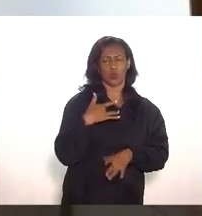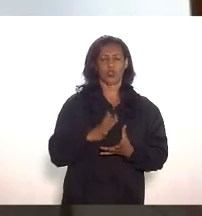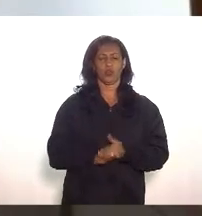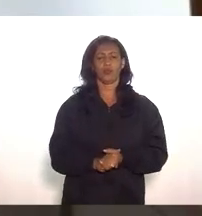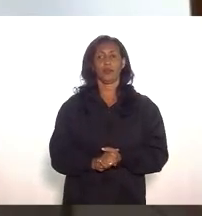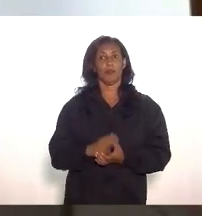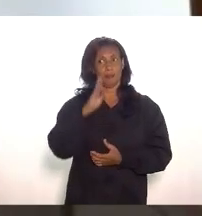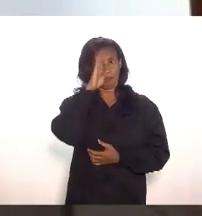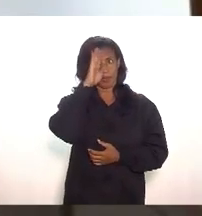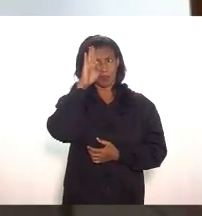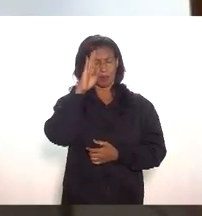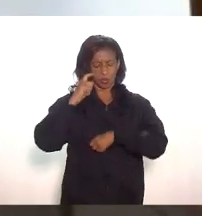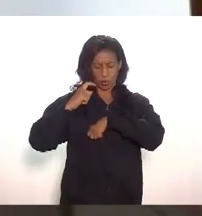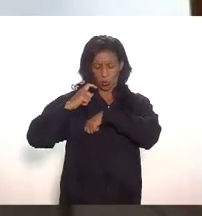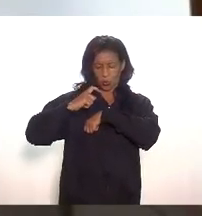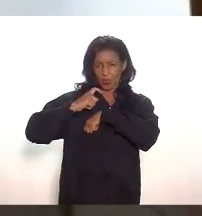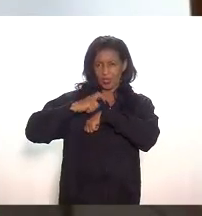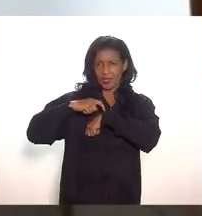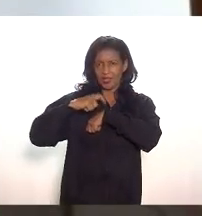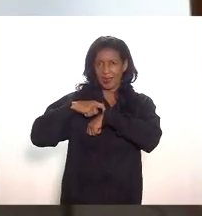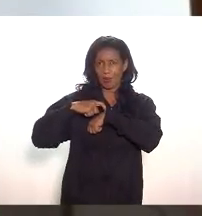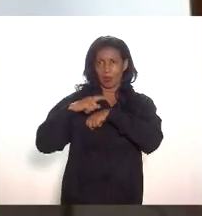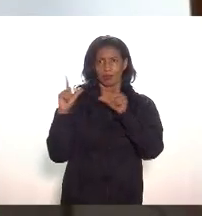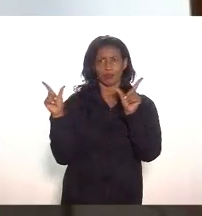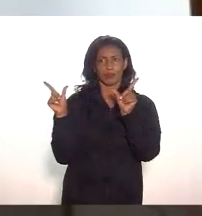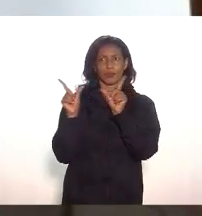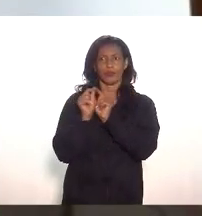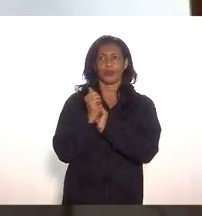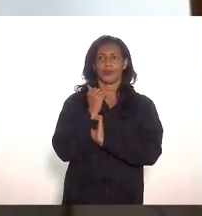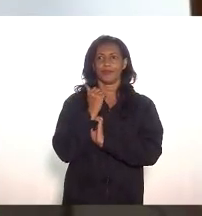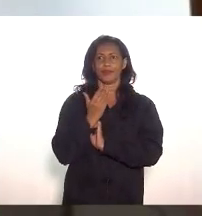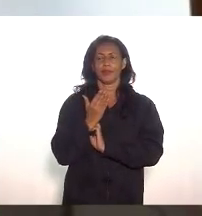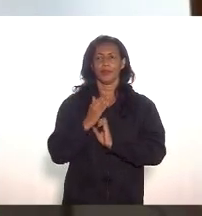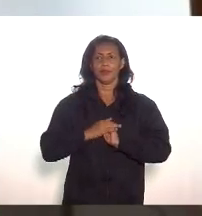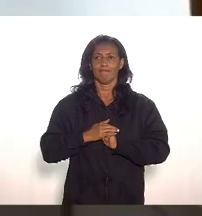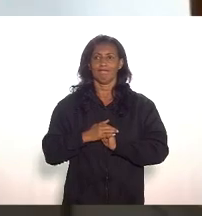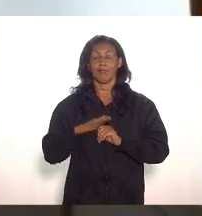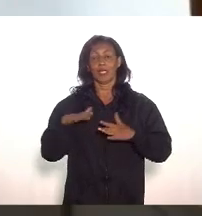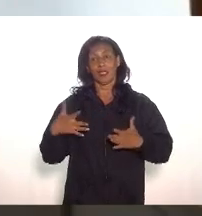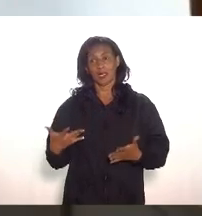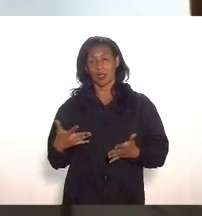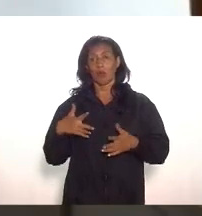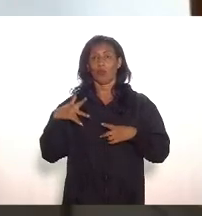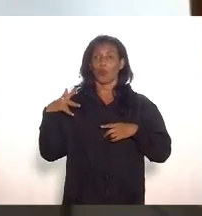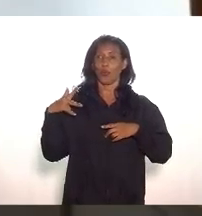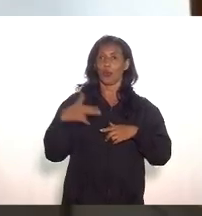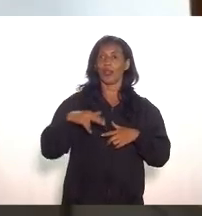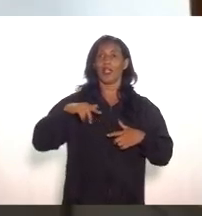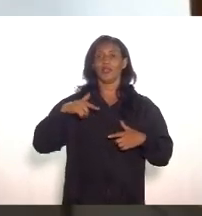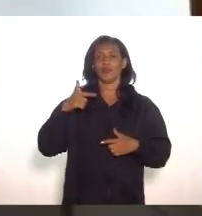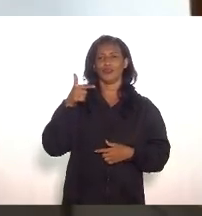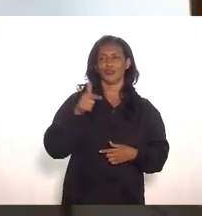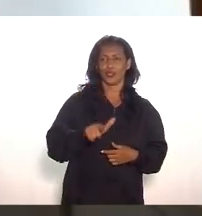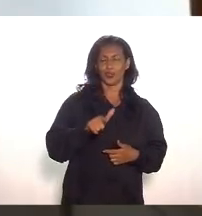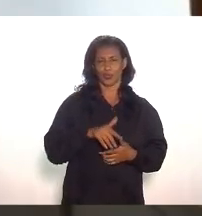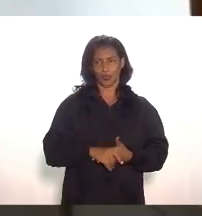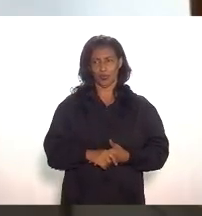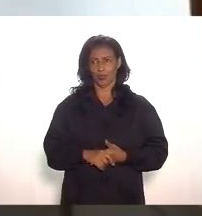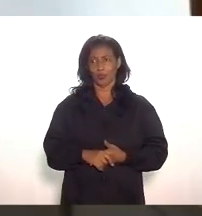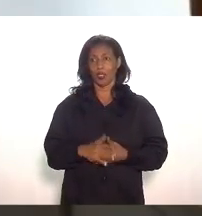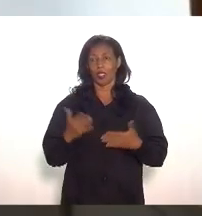E o tempo da sessão acabou. Então, foi interrompido o procedimento. Então, o projeto